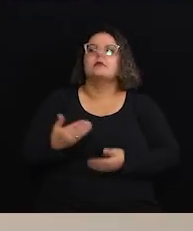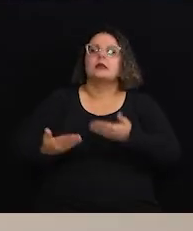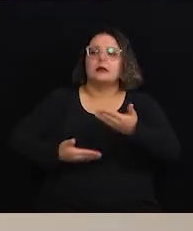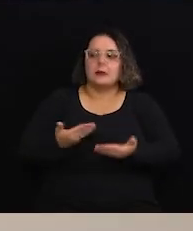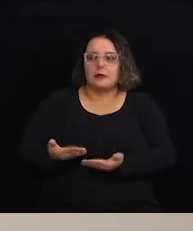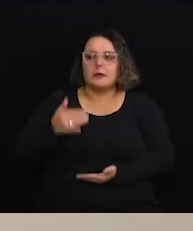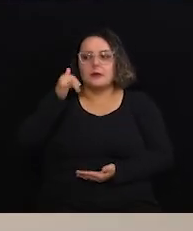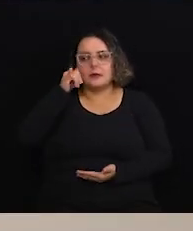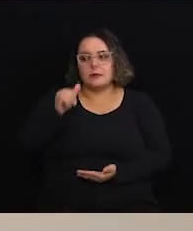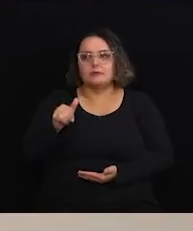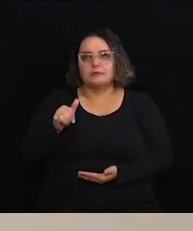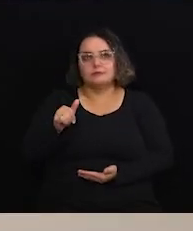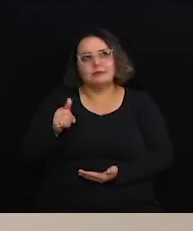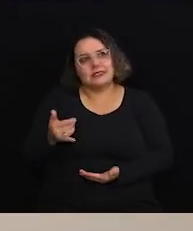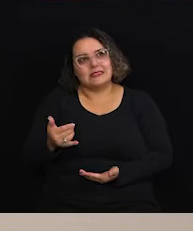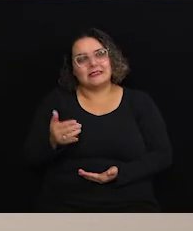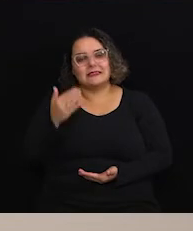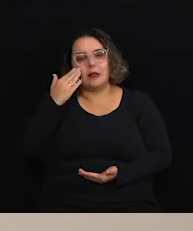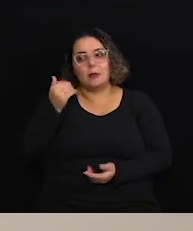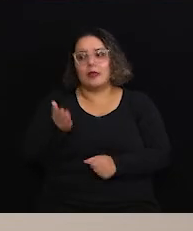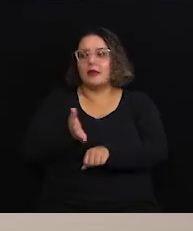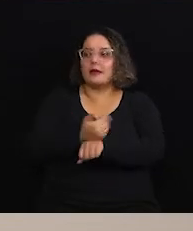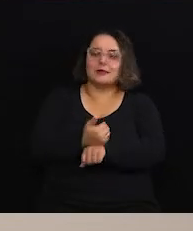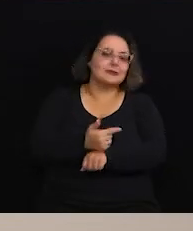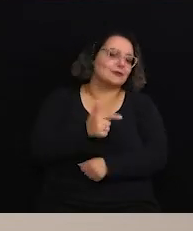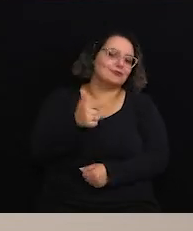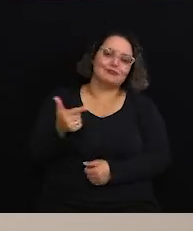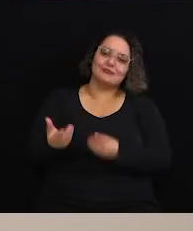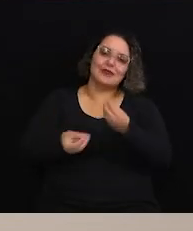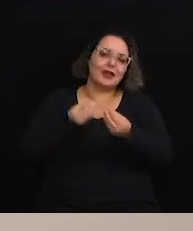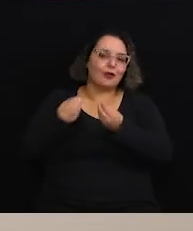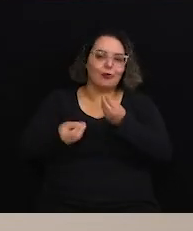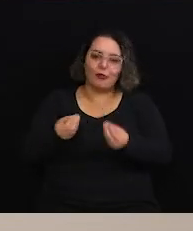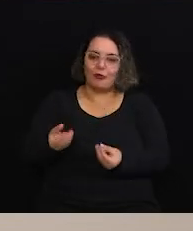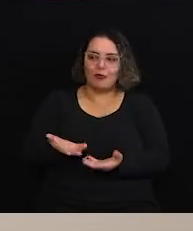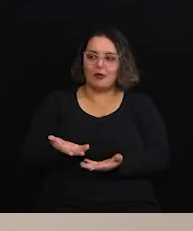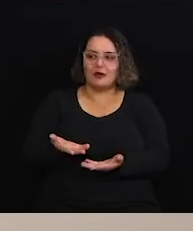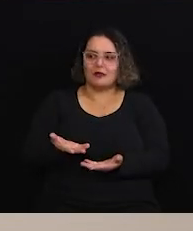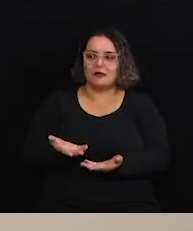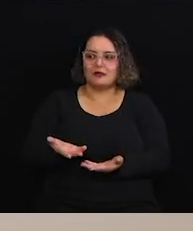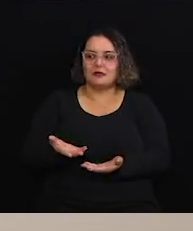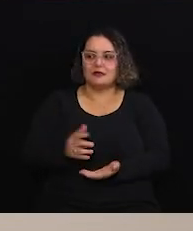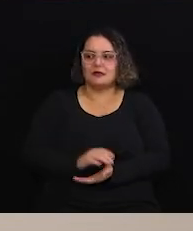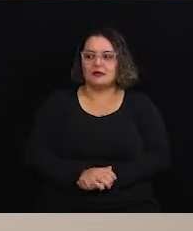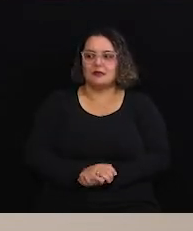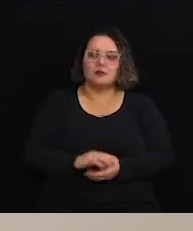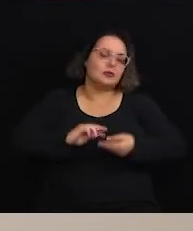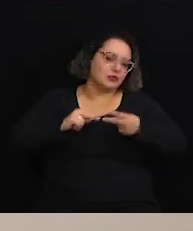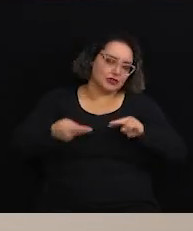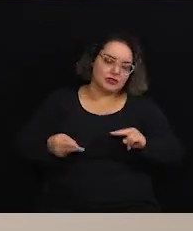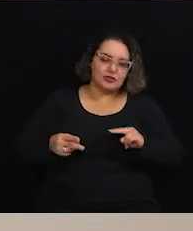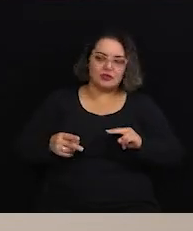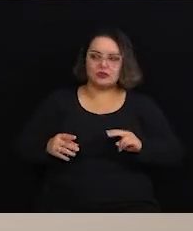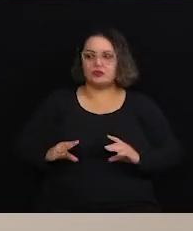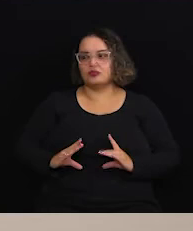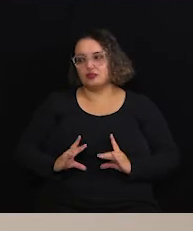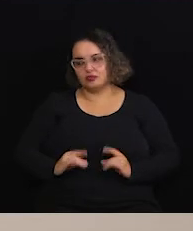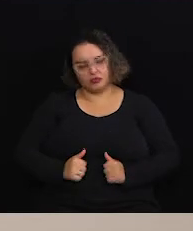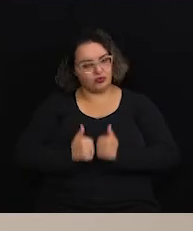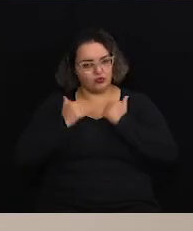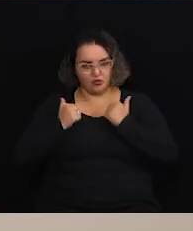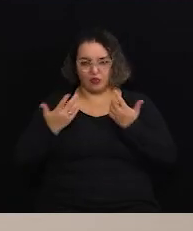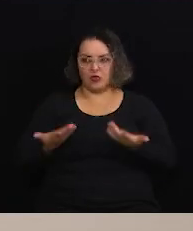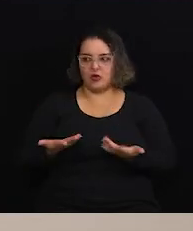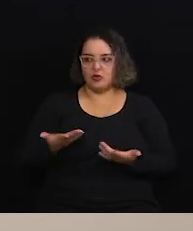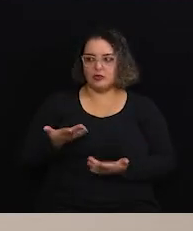tratar precocemente, né? Prevenir, a gente, infelizmente, não tem como, por ter essa questão, né, genética, imunológica,